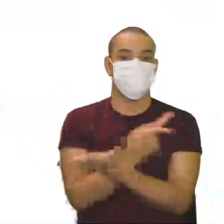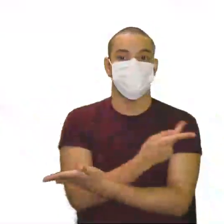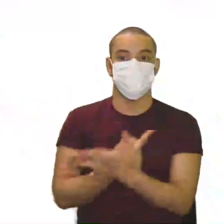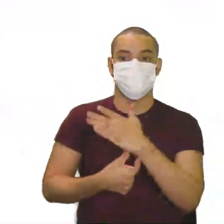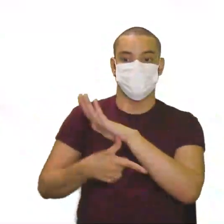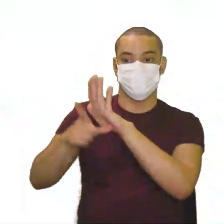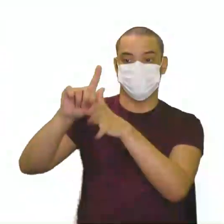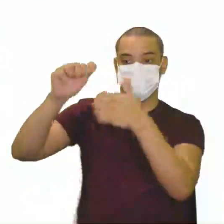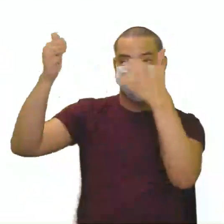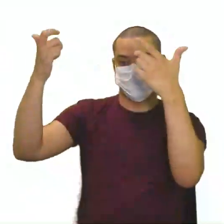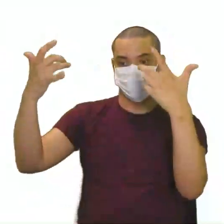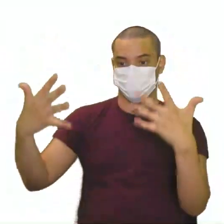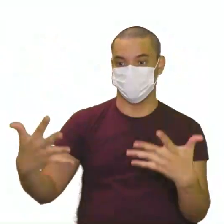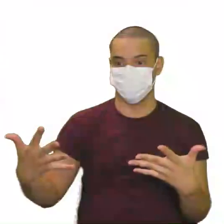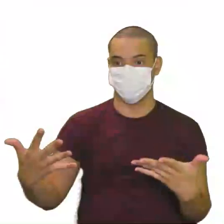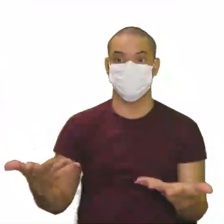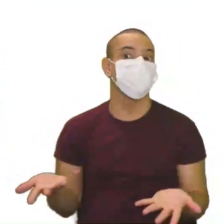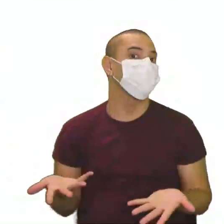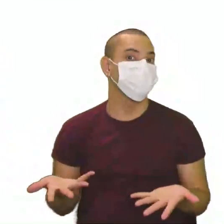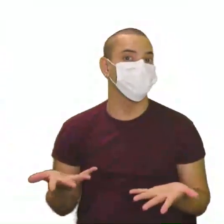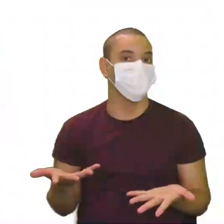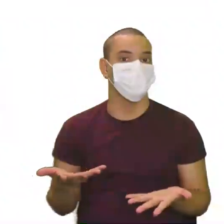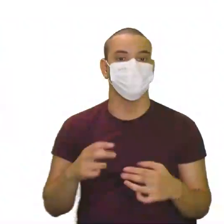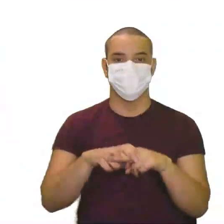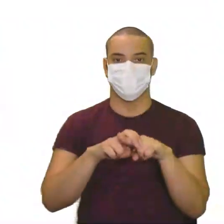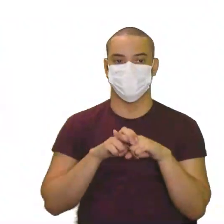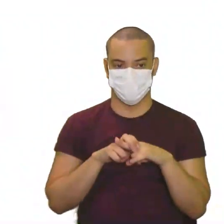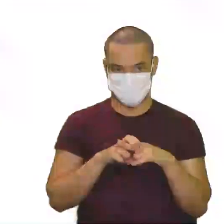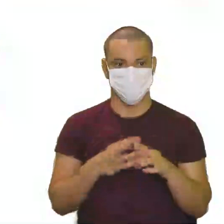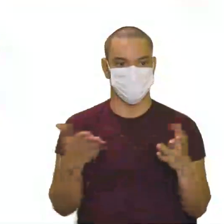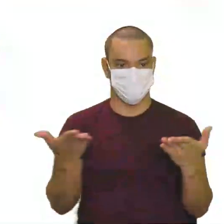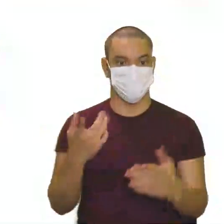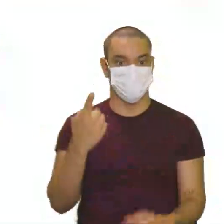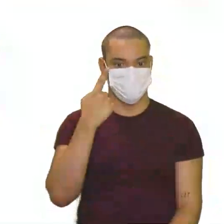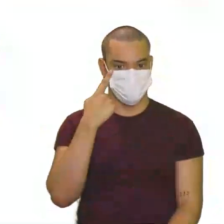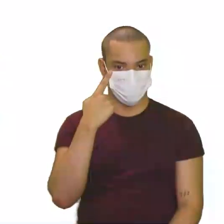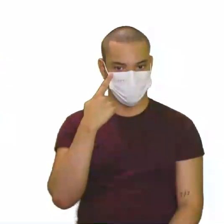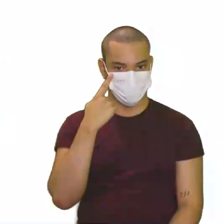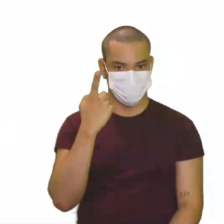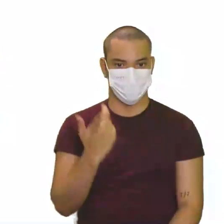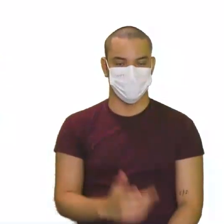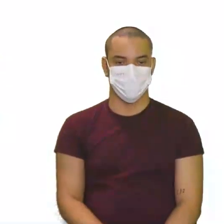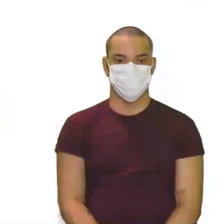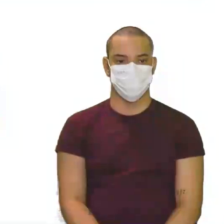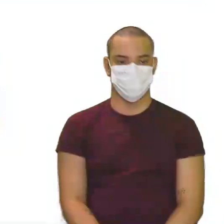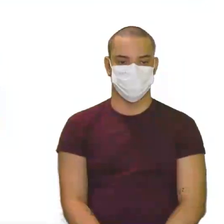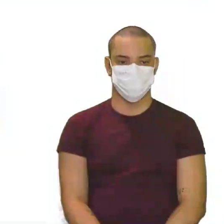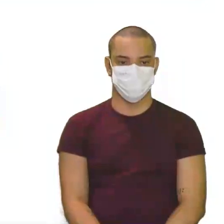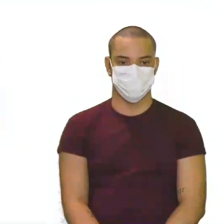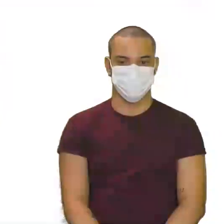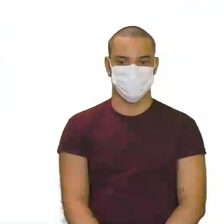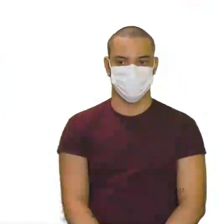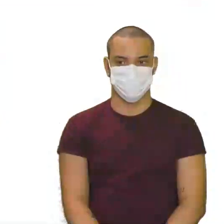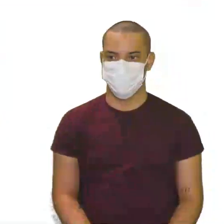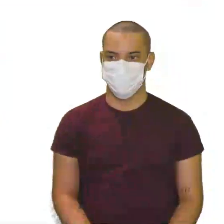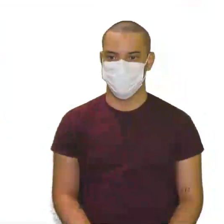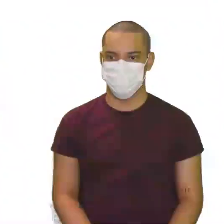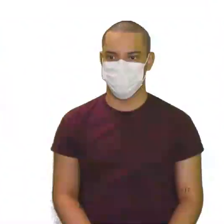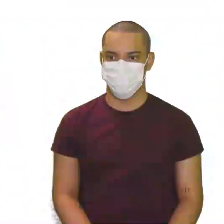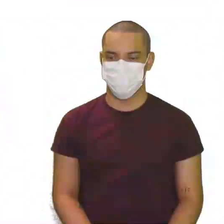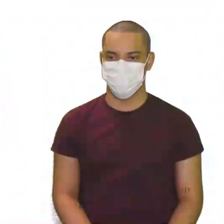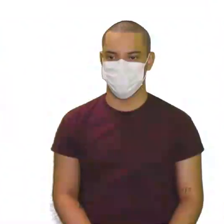e quatro na situação descrita pessoal então vamos ver que o desenho olha só aqui nesse caso